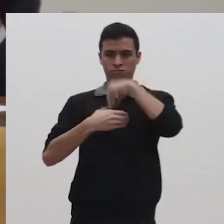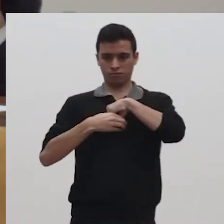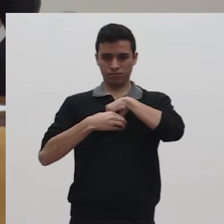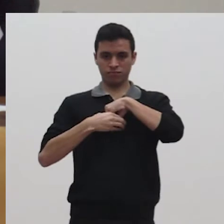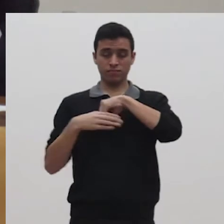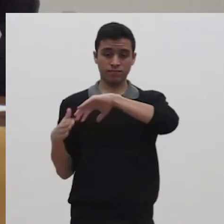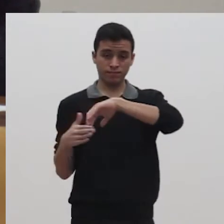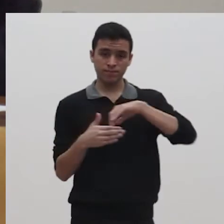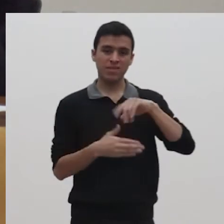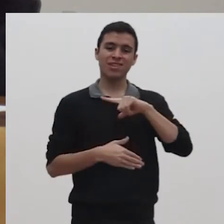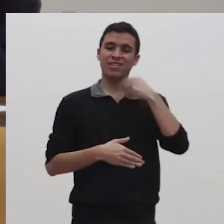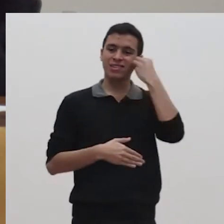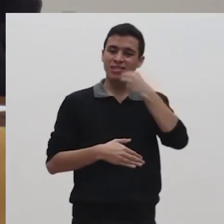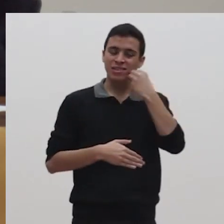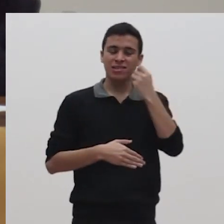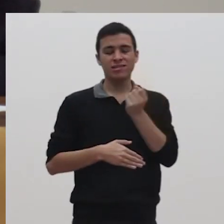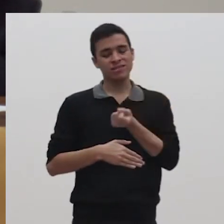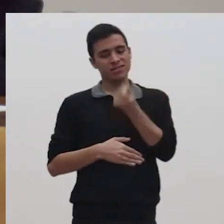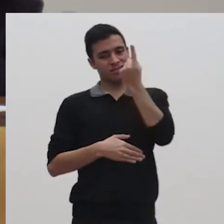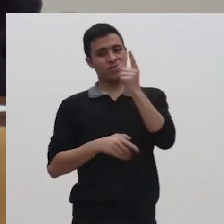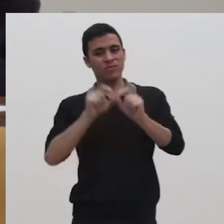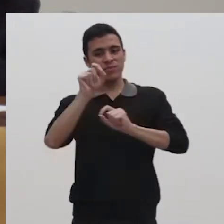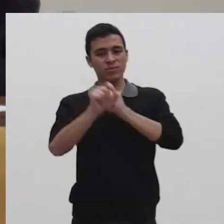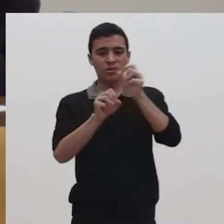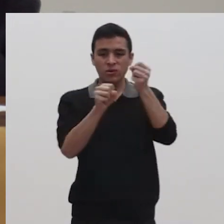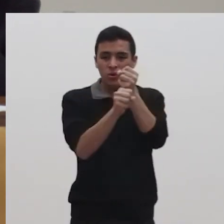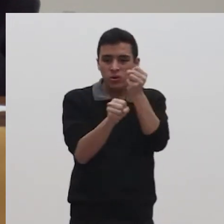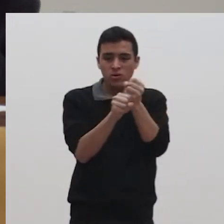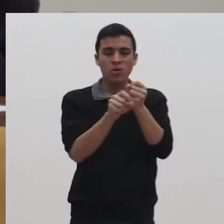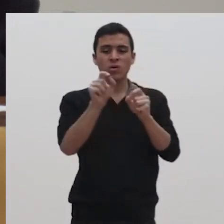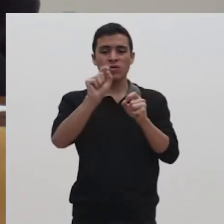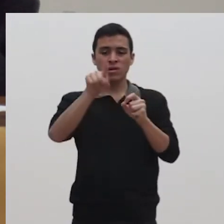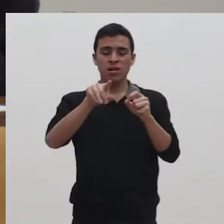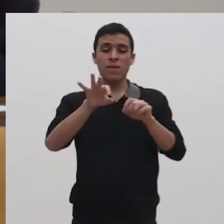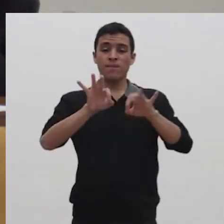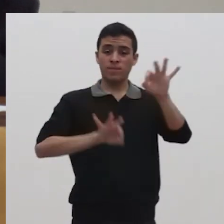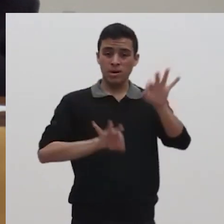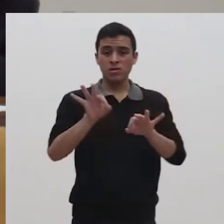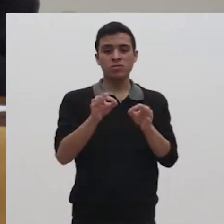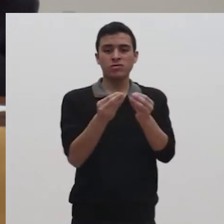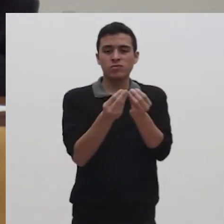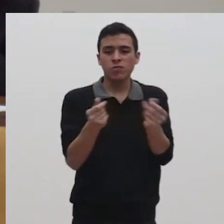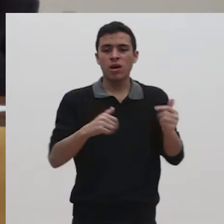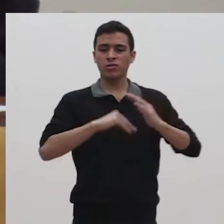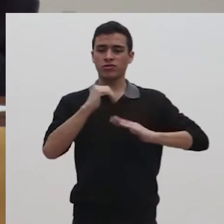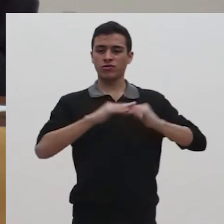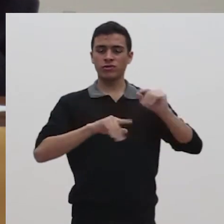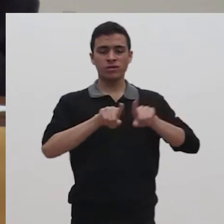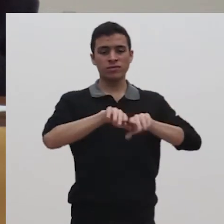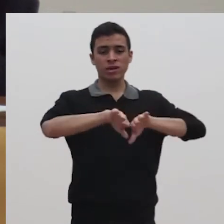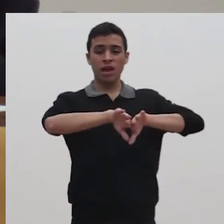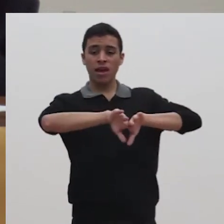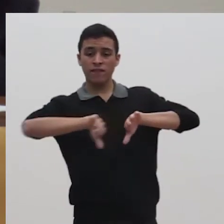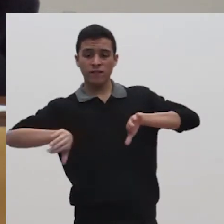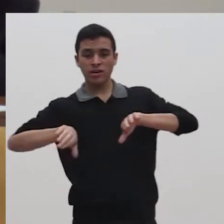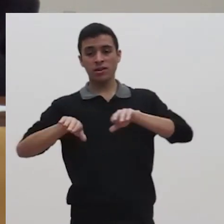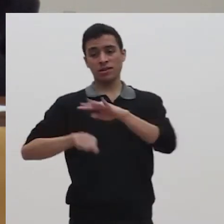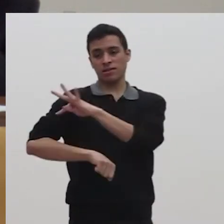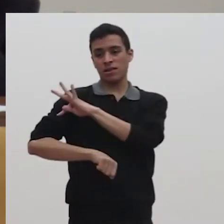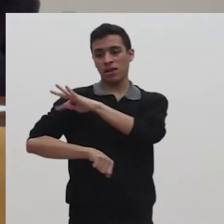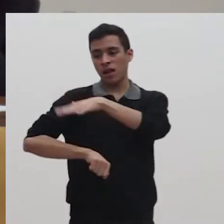experiência muito interessante lá no setor, que foi a construção de um plano de qualificação e afastamento para os